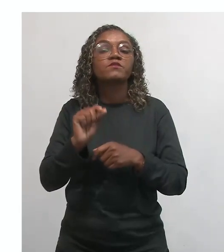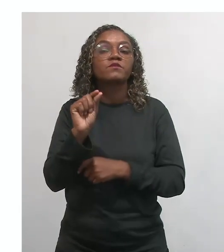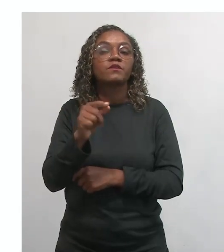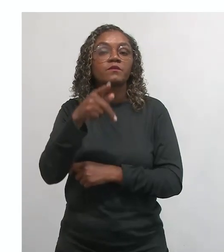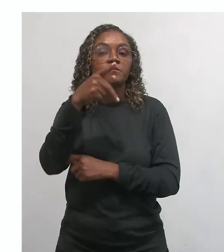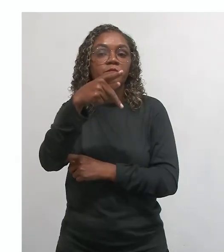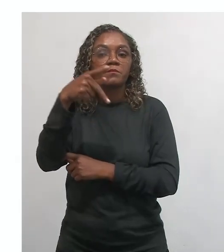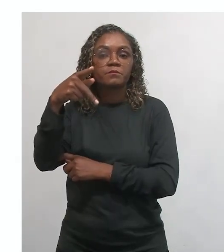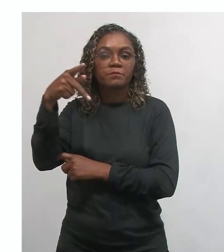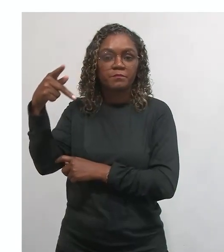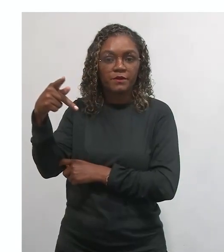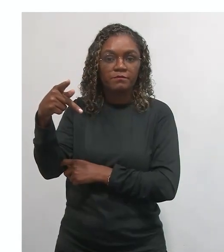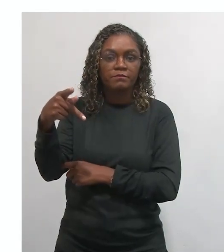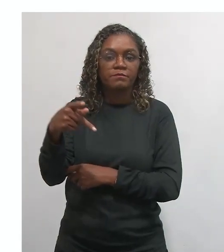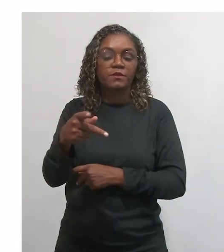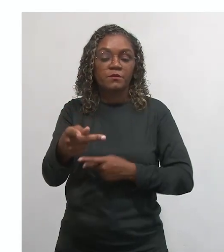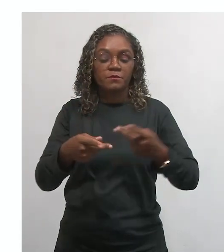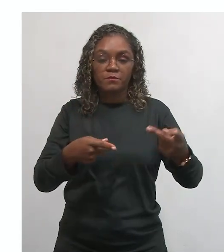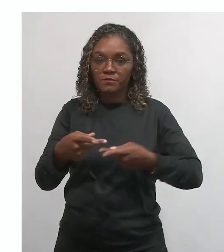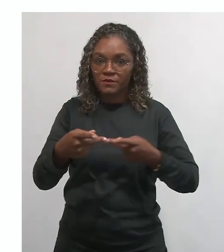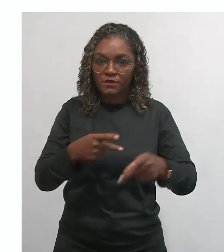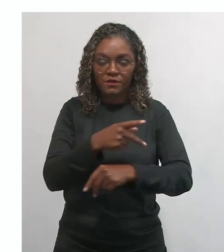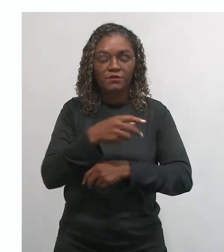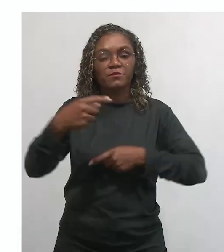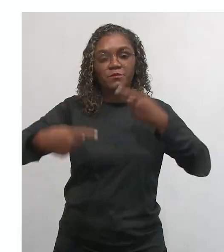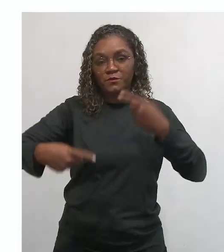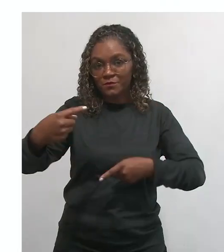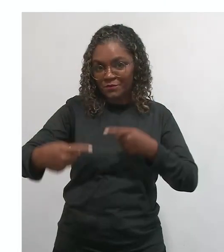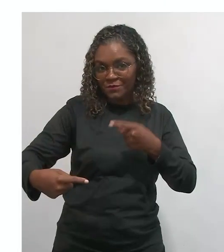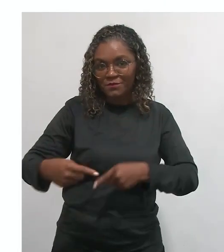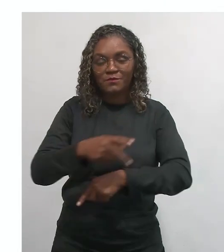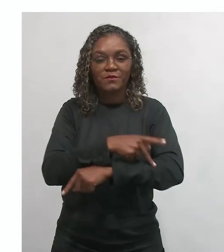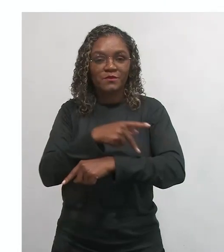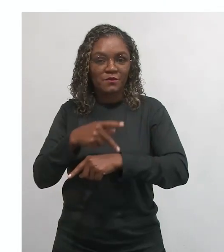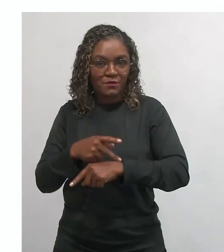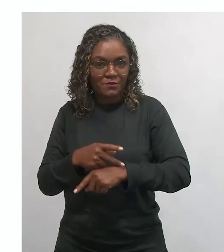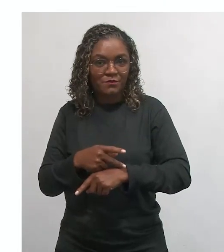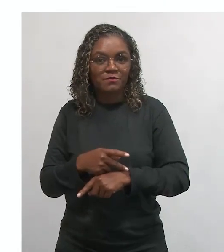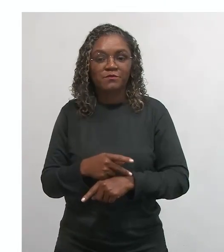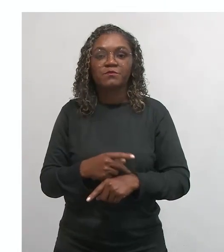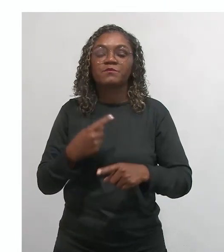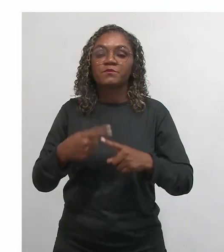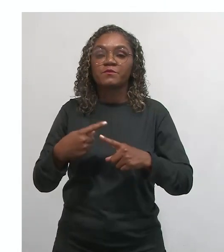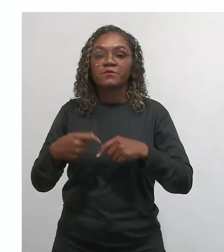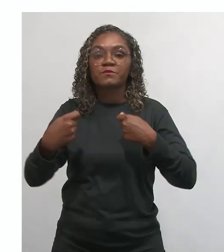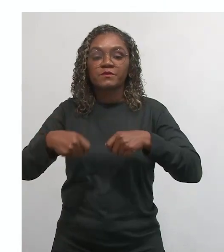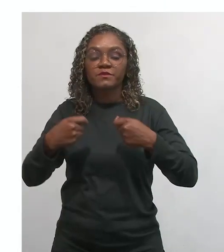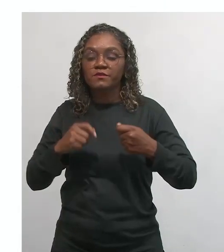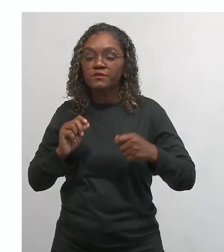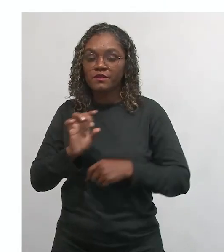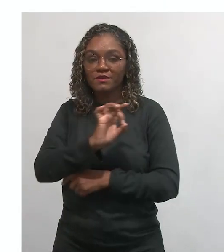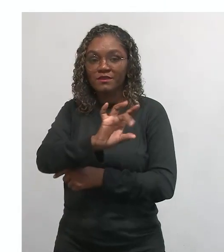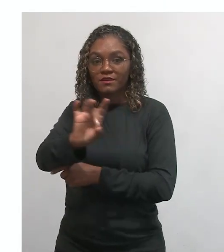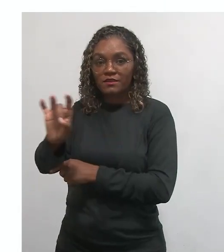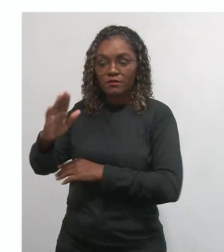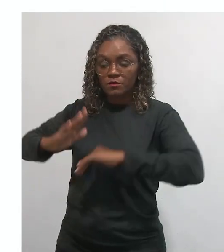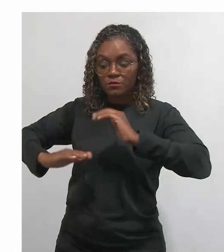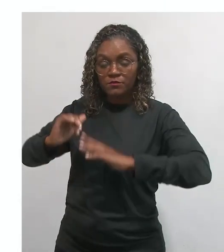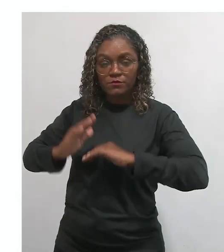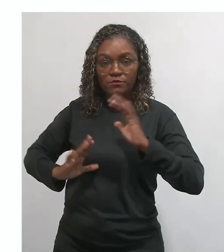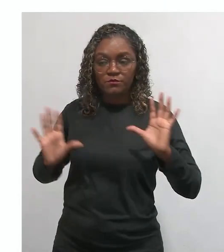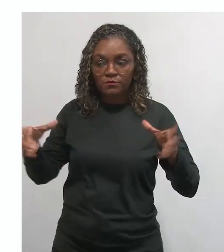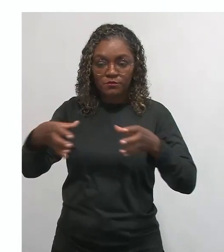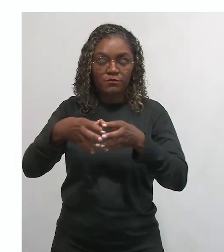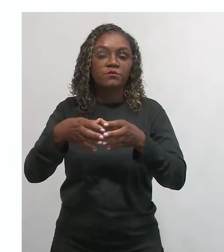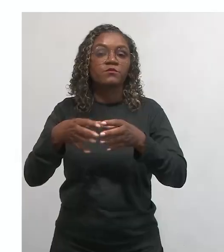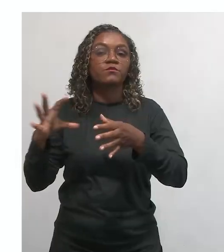elaboração do projeto político-pedagógico, que é um documento feito de uma forma participativa.